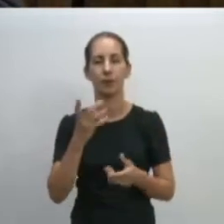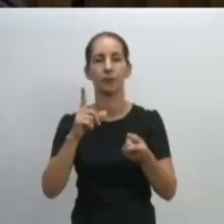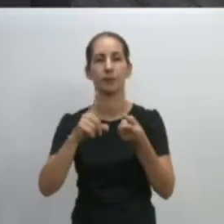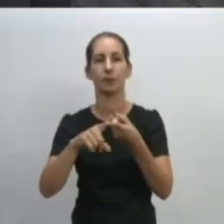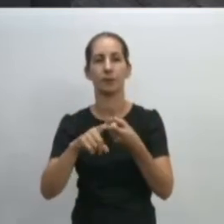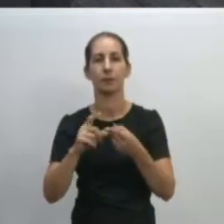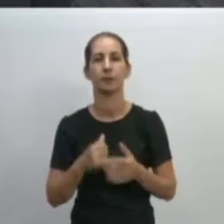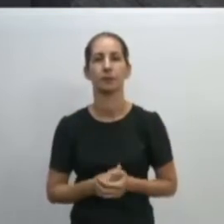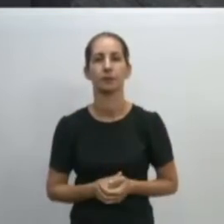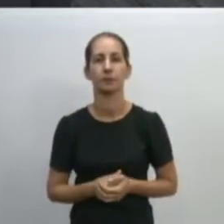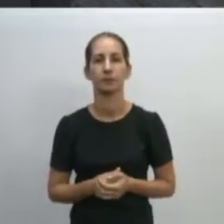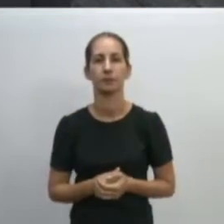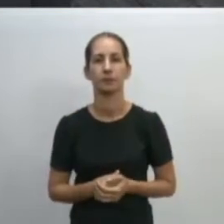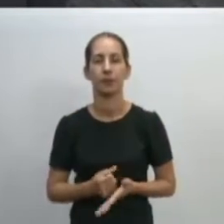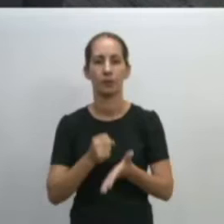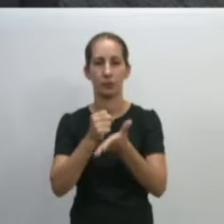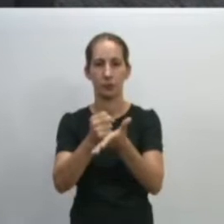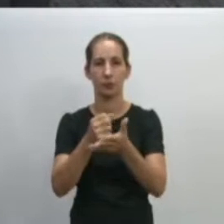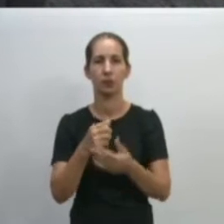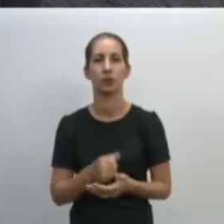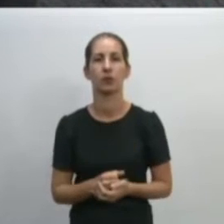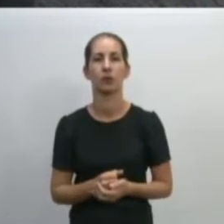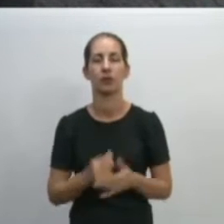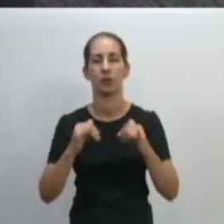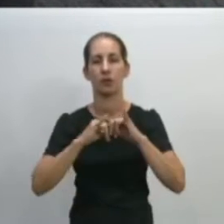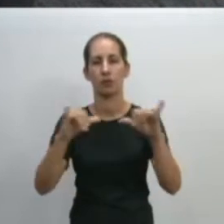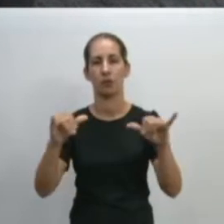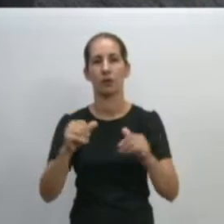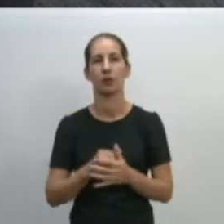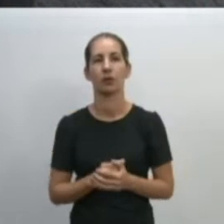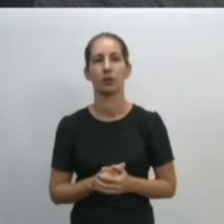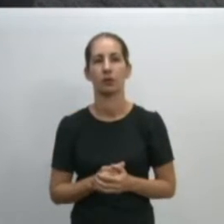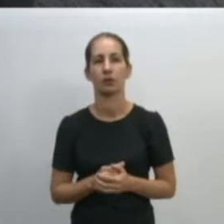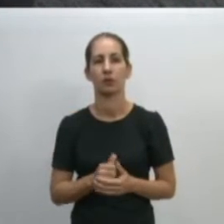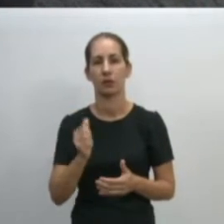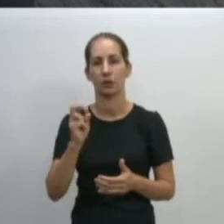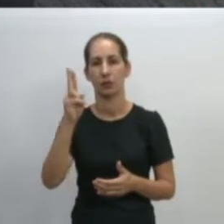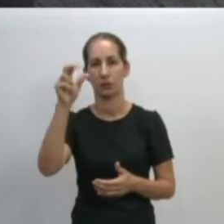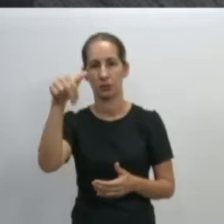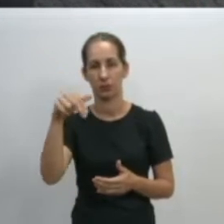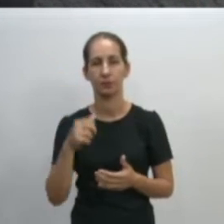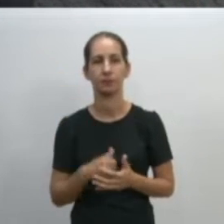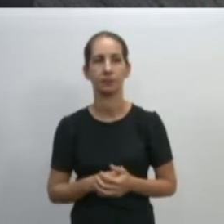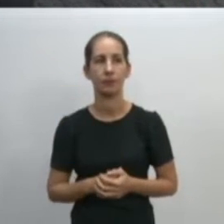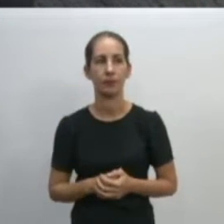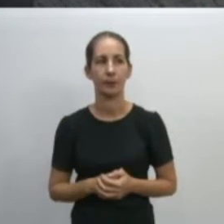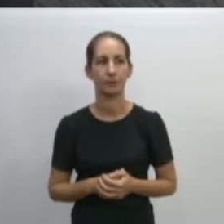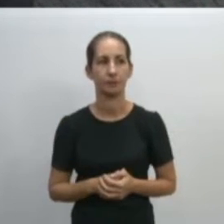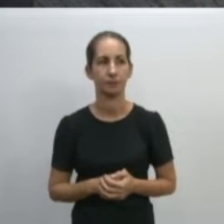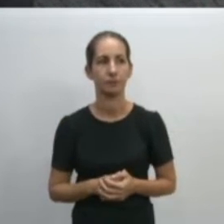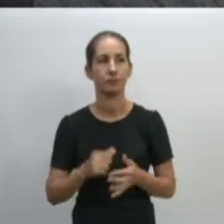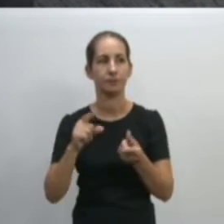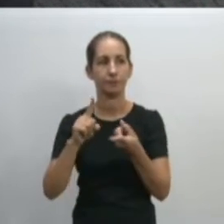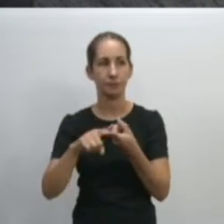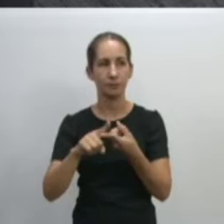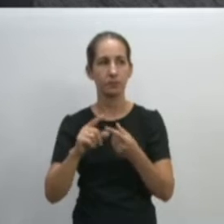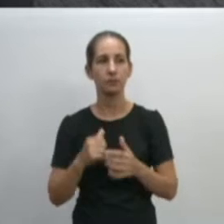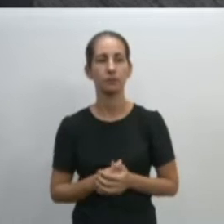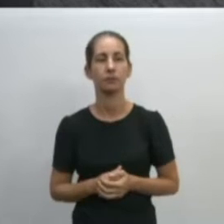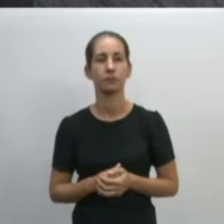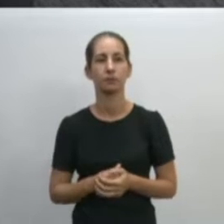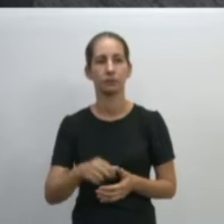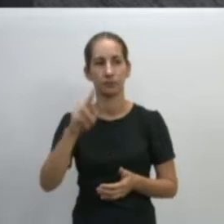também me sumar à fala do vereador Anderson Lopes e também de